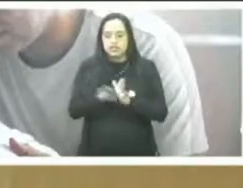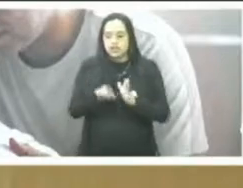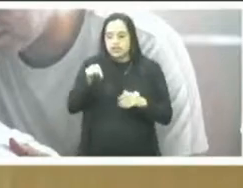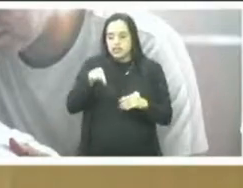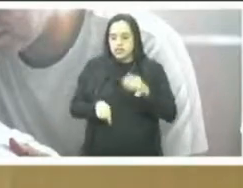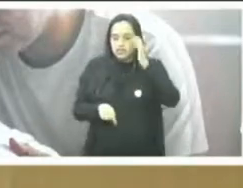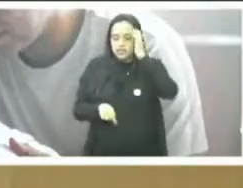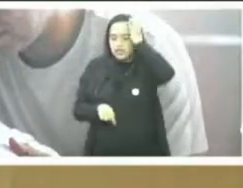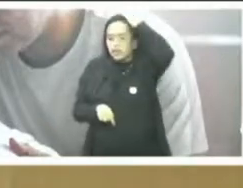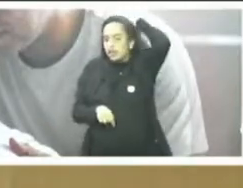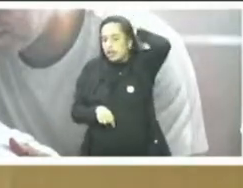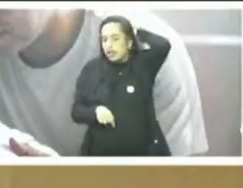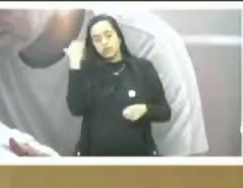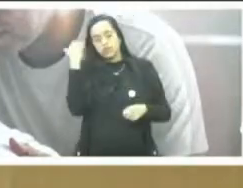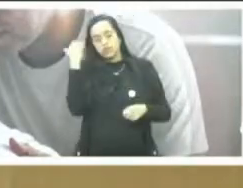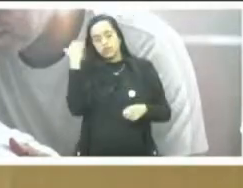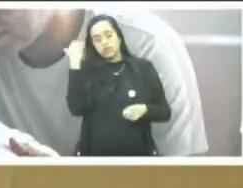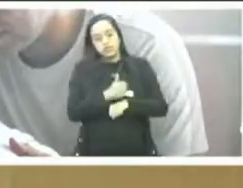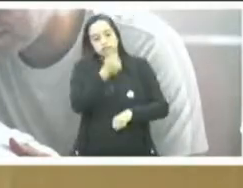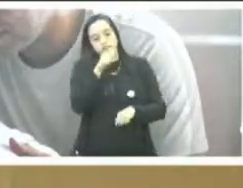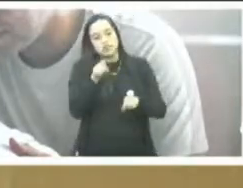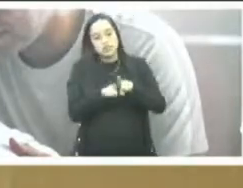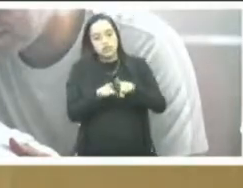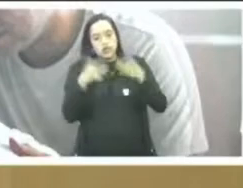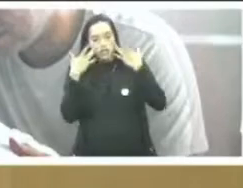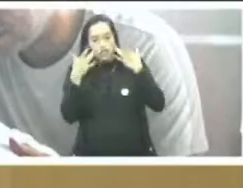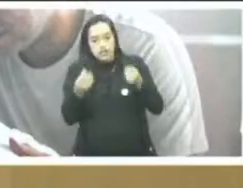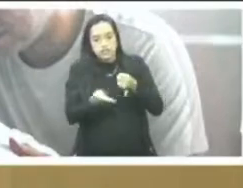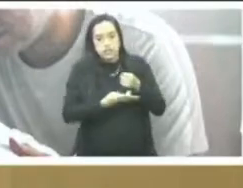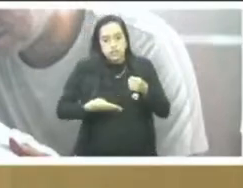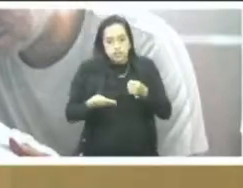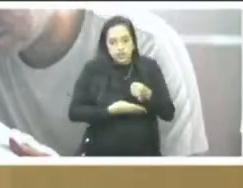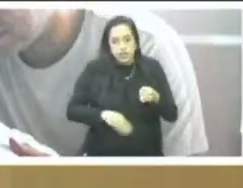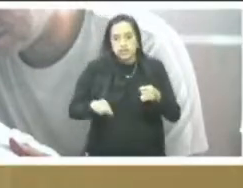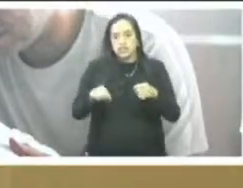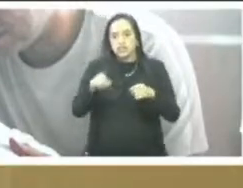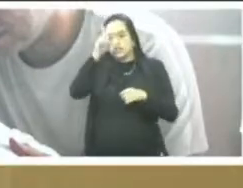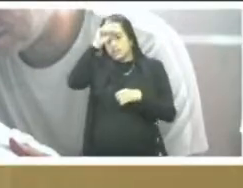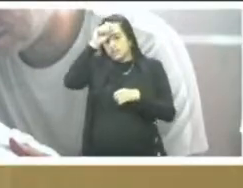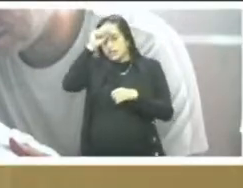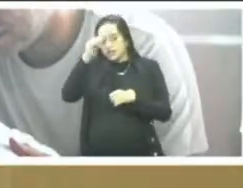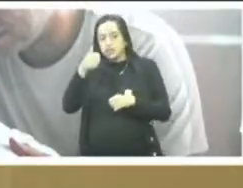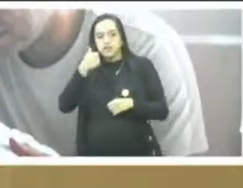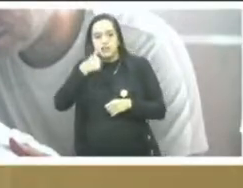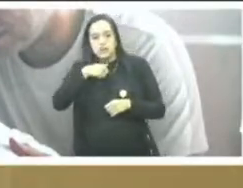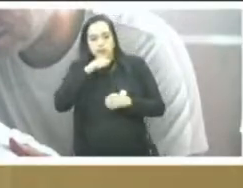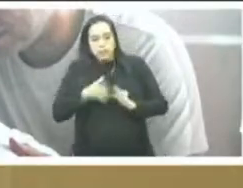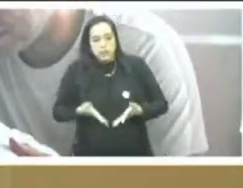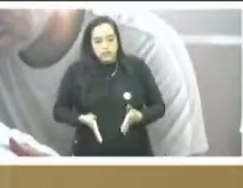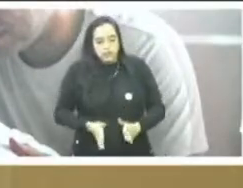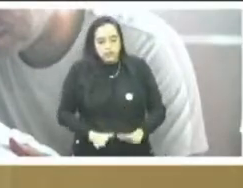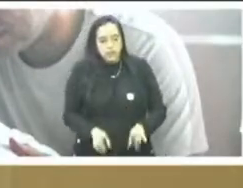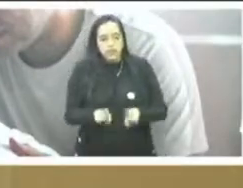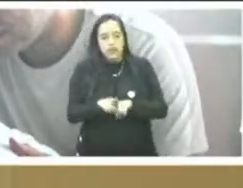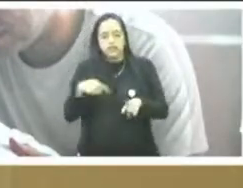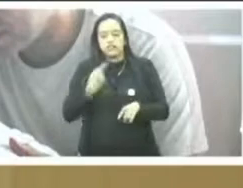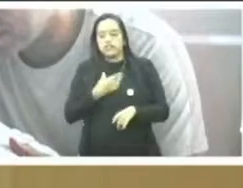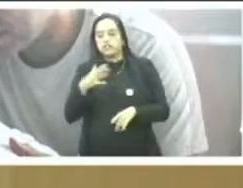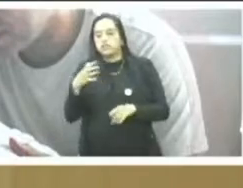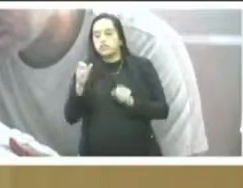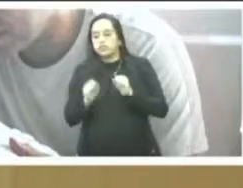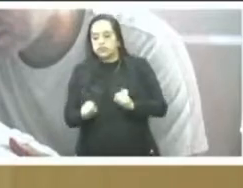chegar a profissionais, atenção primária, das maternidades, que a gente possa sensibilizar